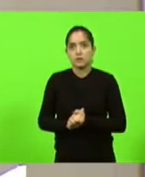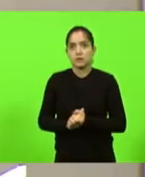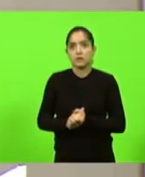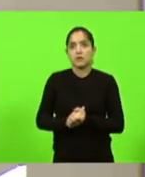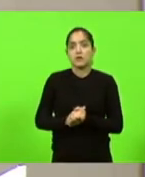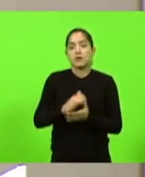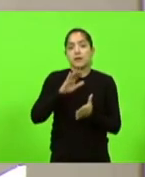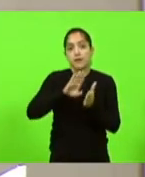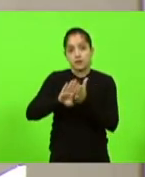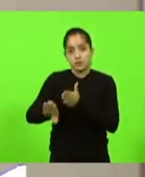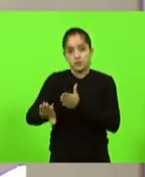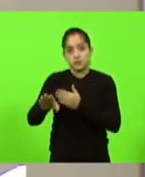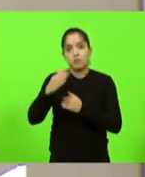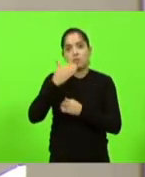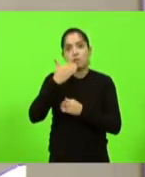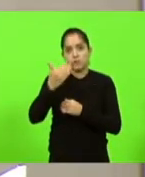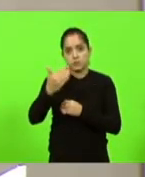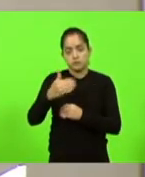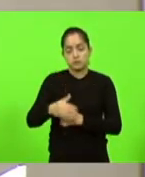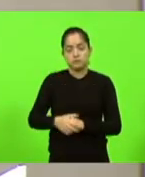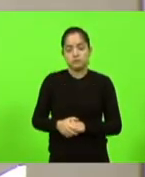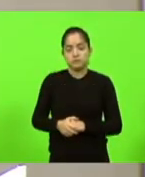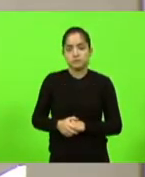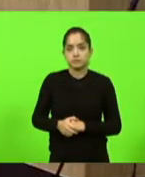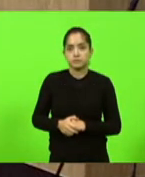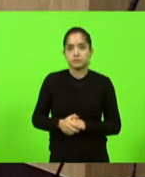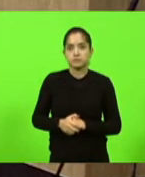requerimento. Perfeito. Deputado Marcos Vieira.